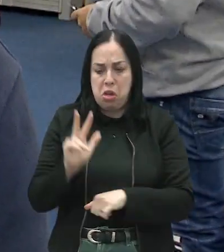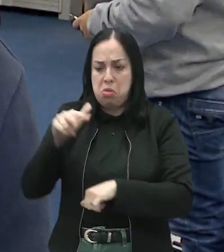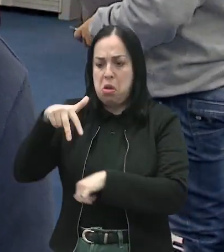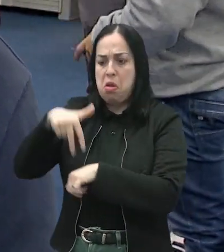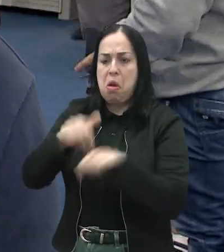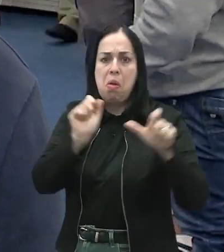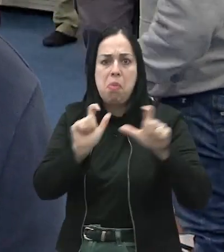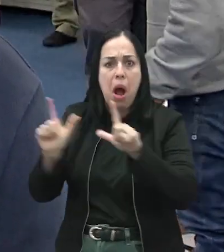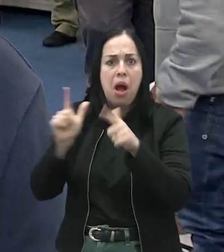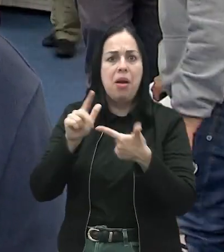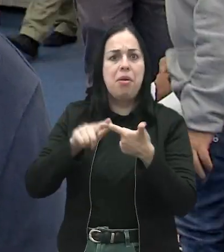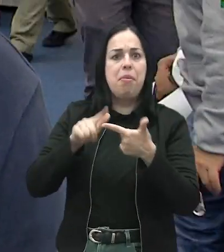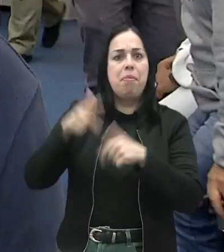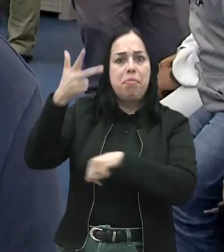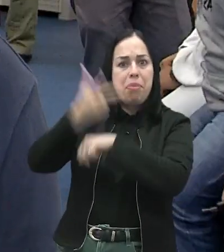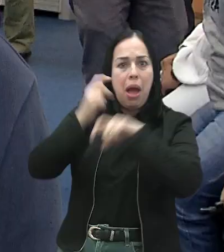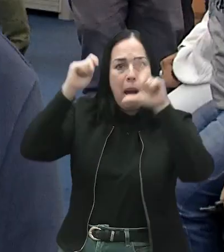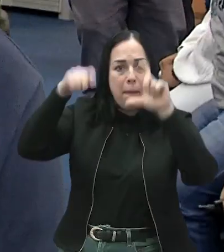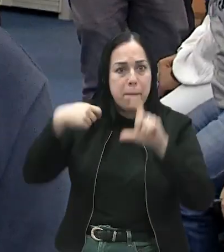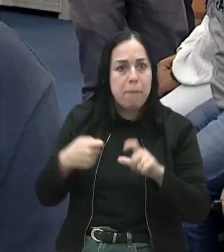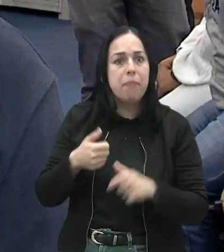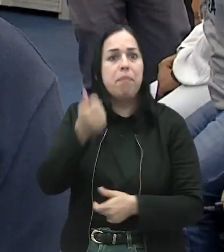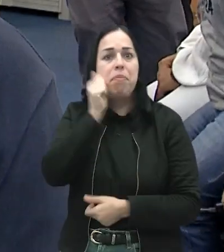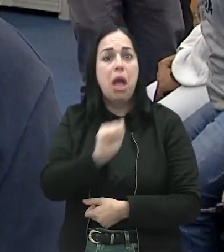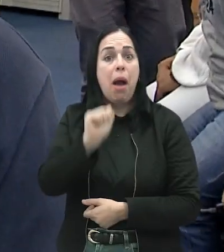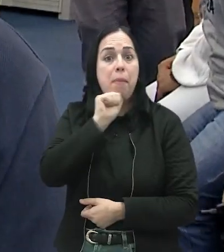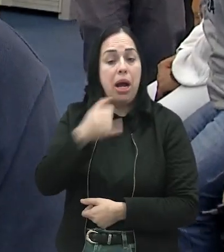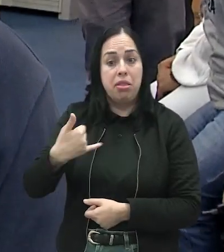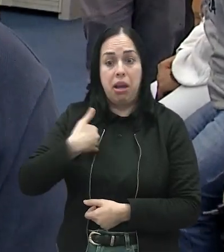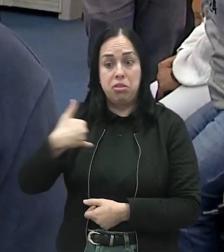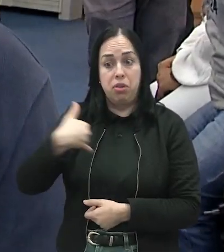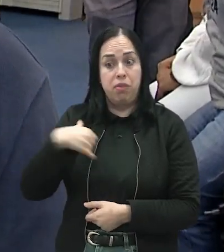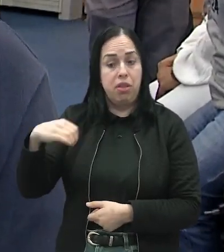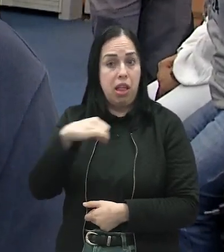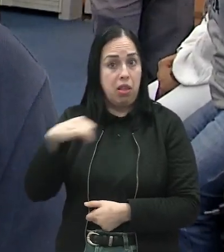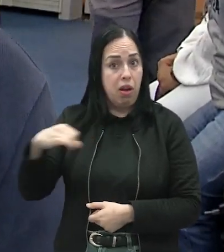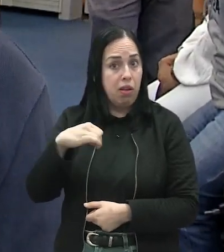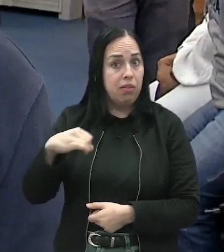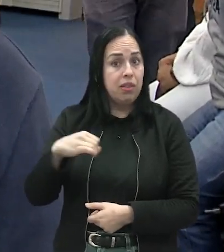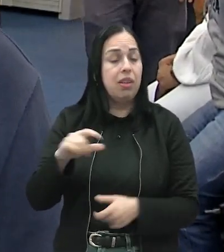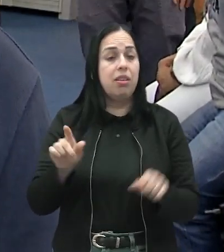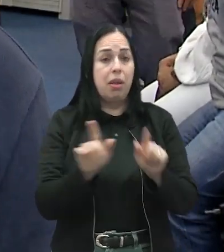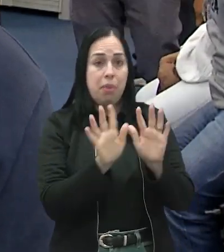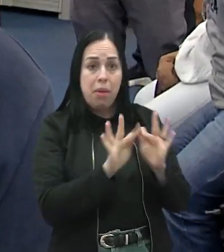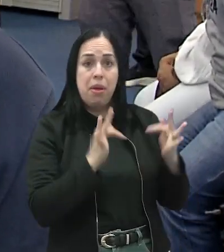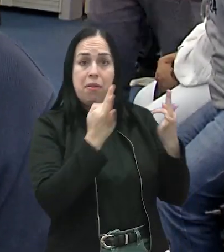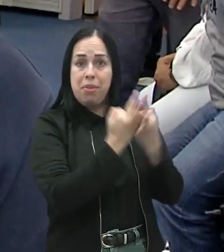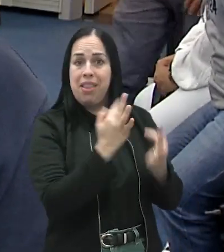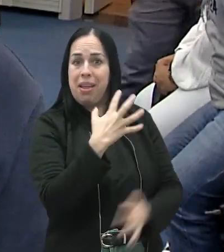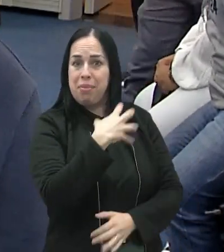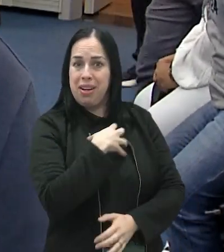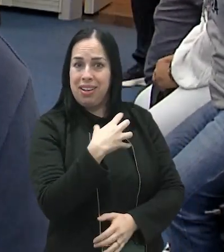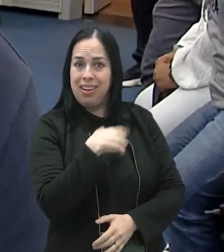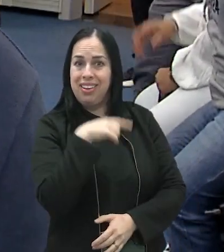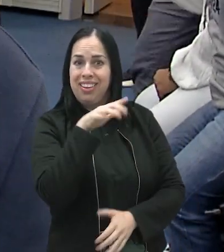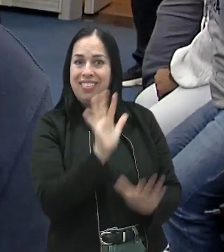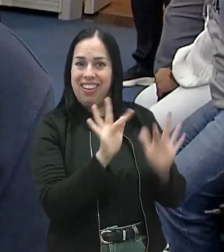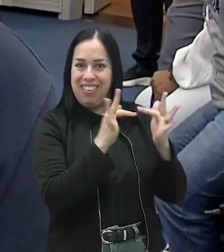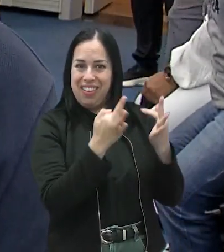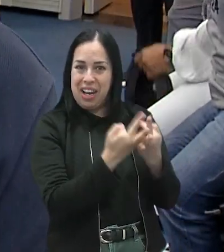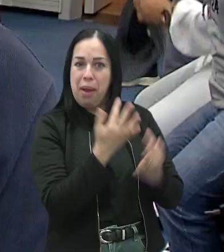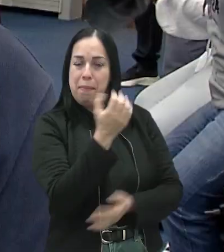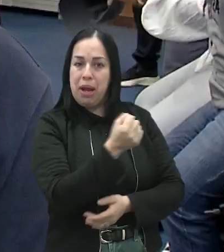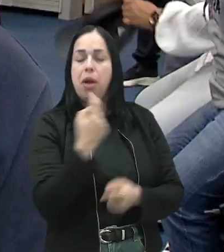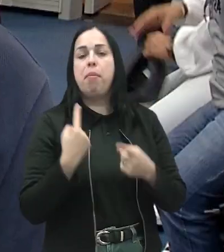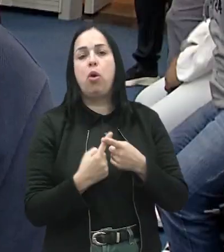no painel, minha mãe de criação com 99 anos, toda a minha família da Bahia, minha família branca, que eu fui